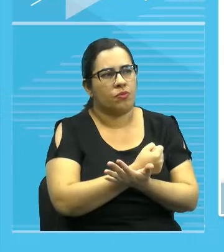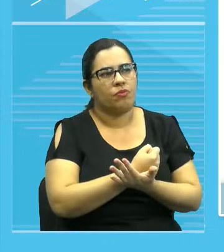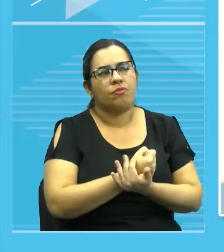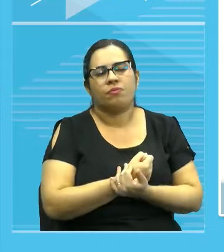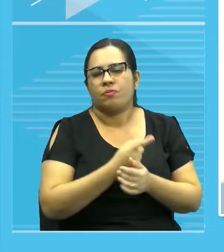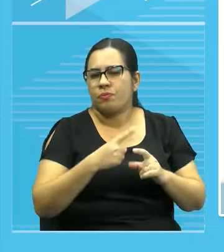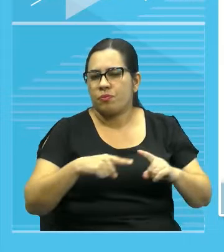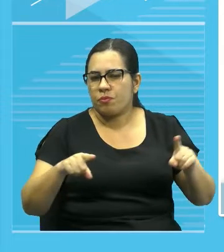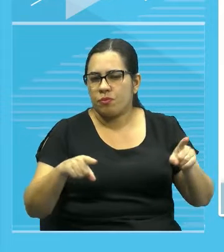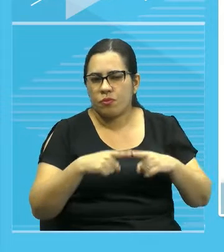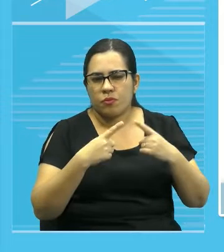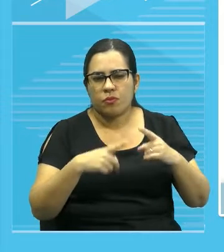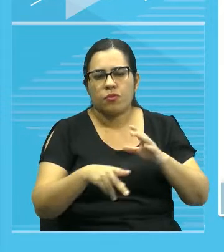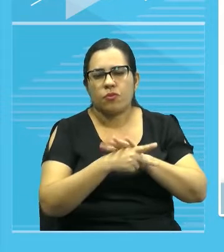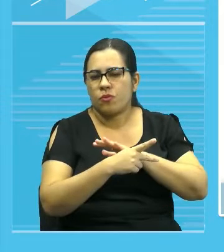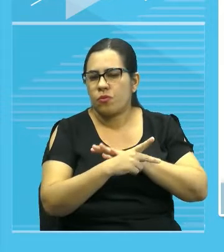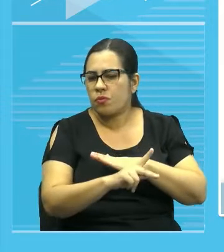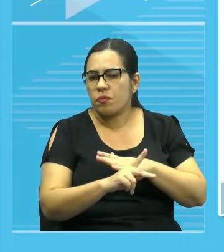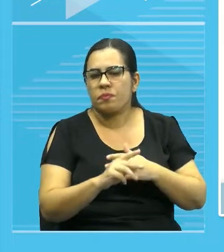sua música